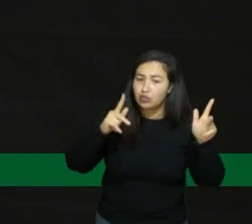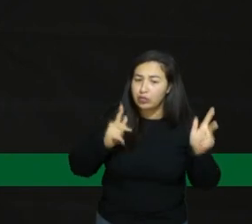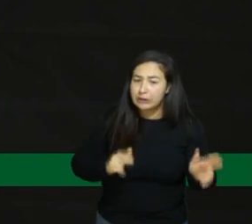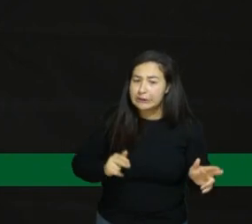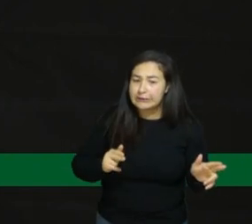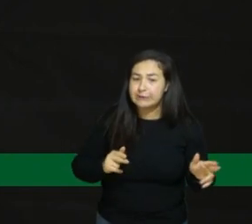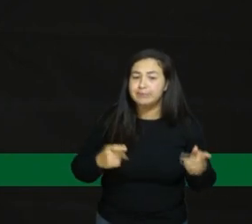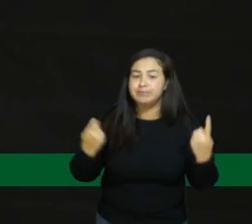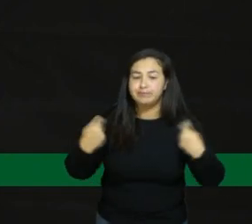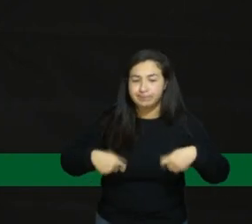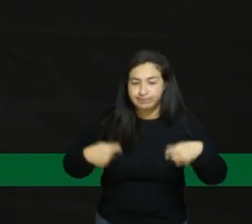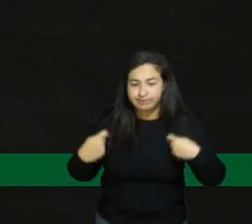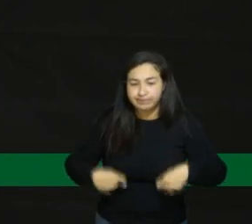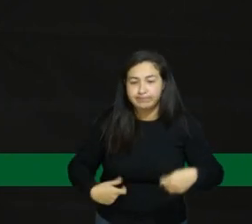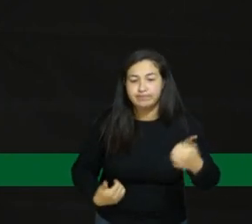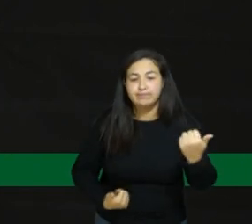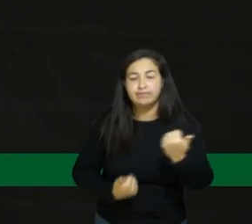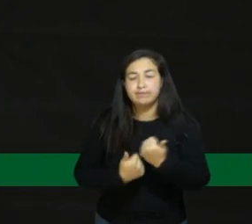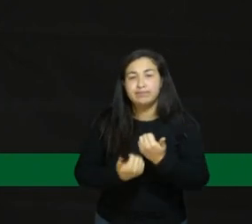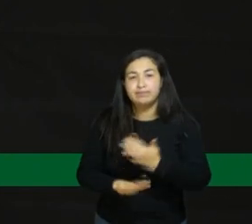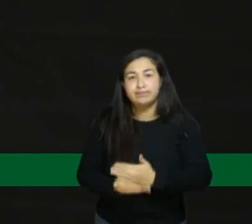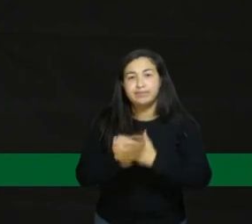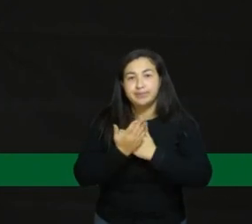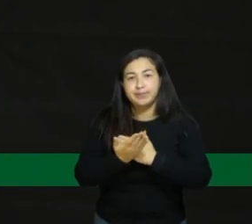dos senhores, nas